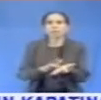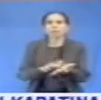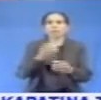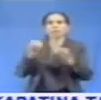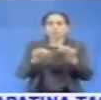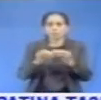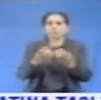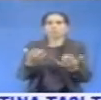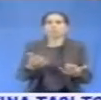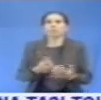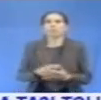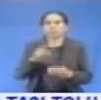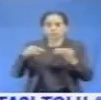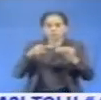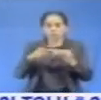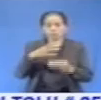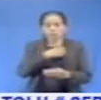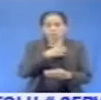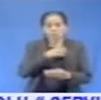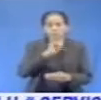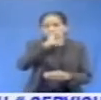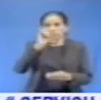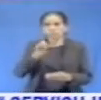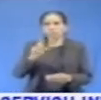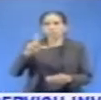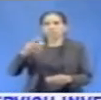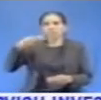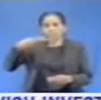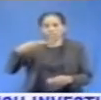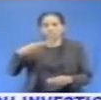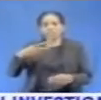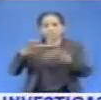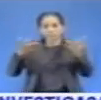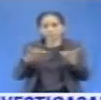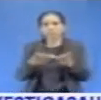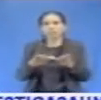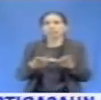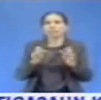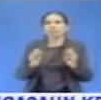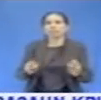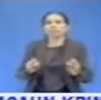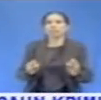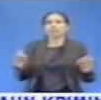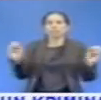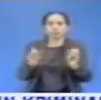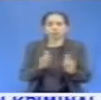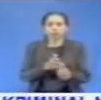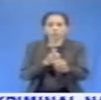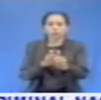konabani. O enhira polícia investigação to ia Eliha na residência, nia parte rezeita a tutuir